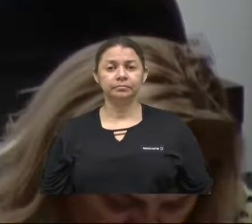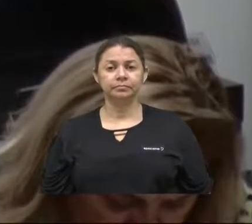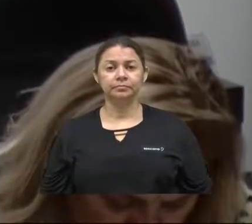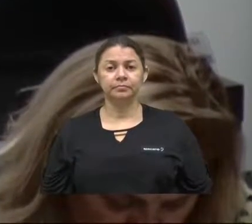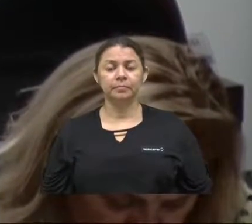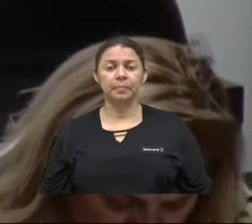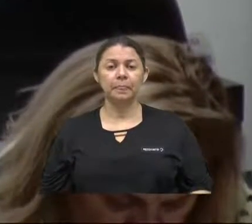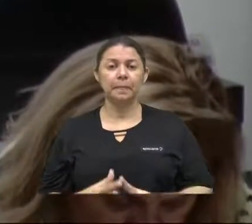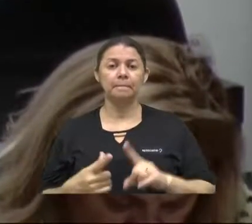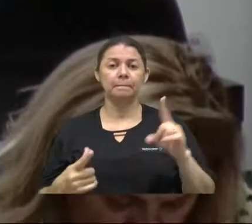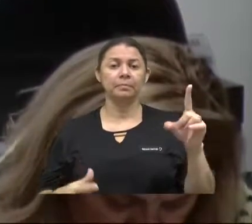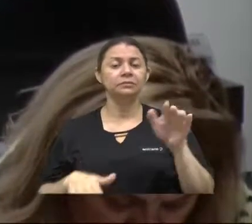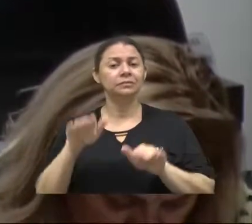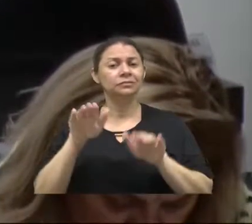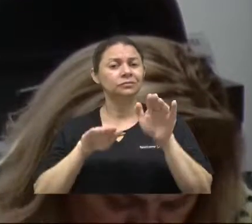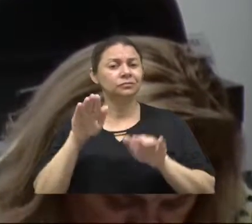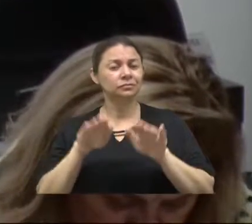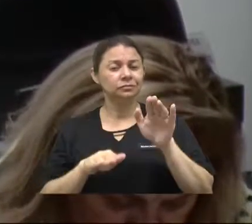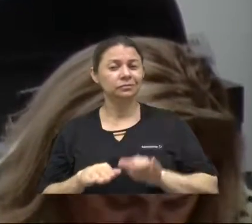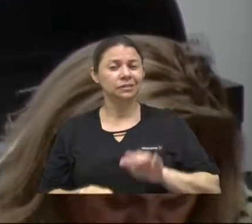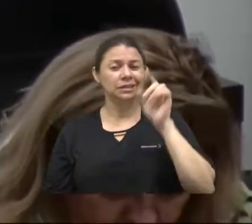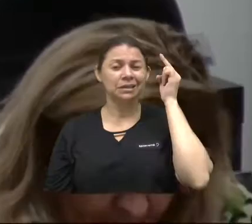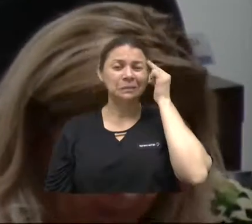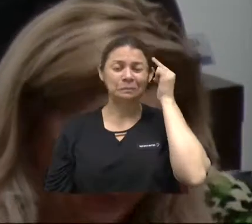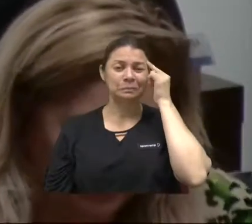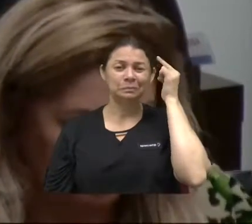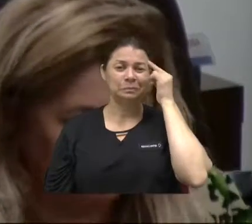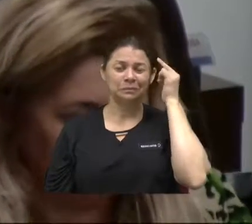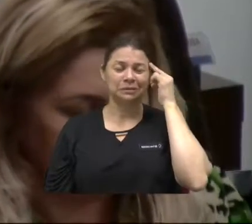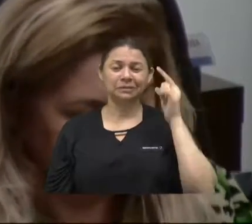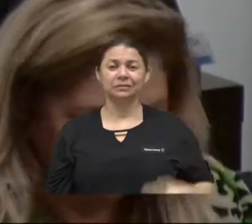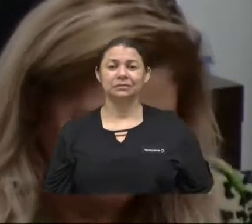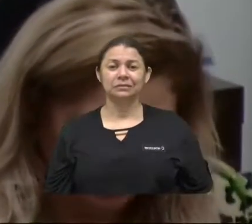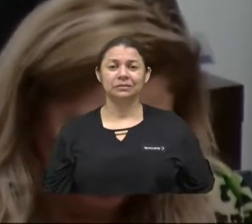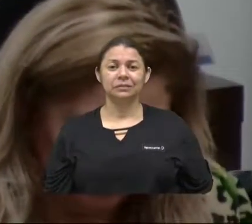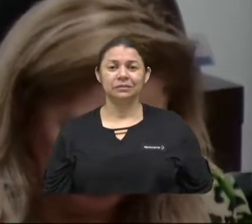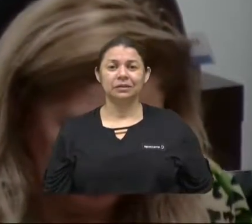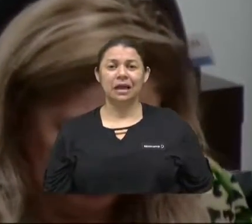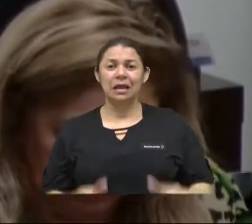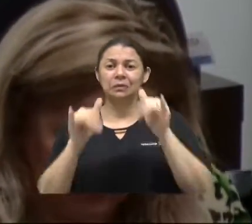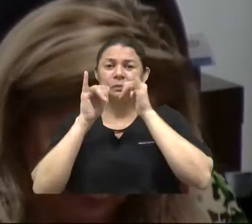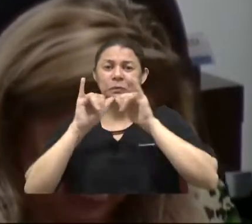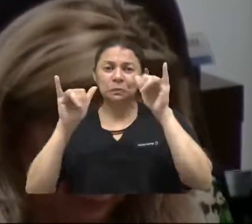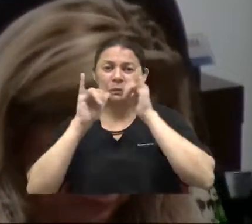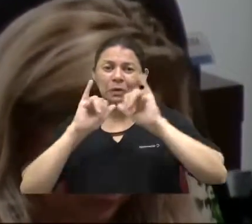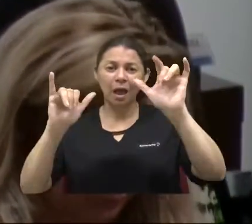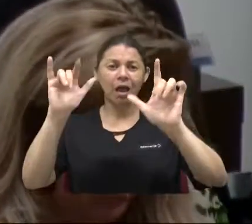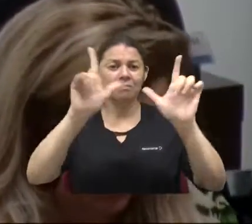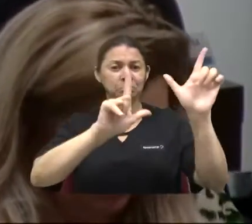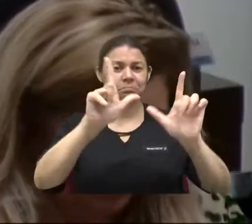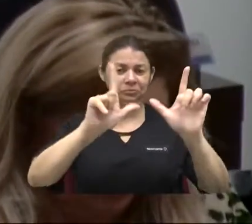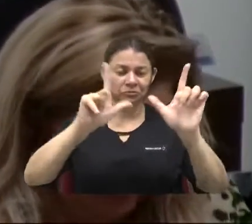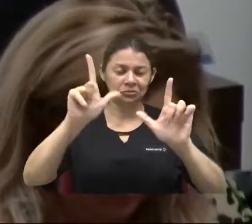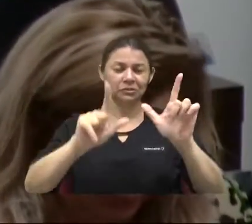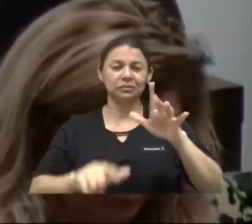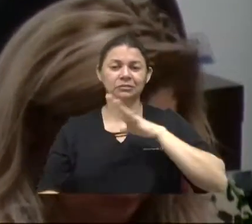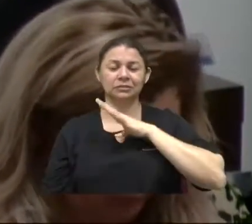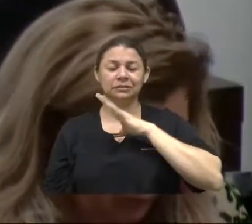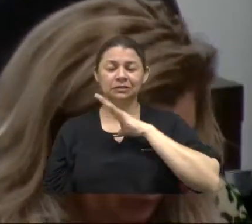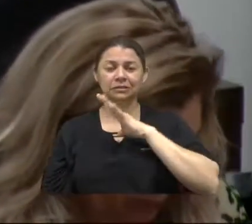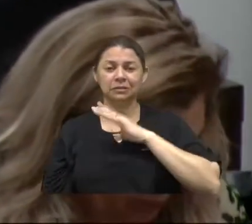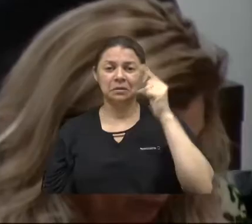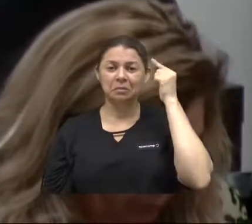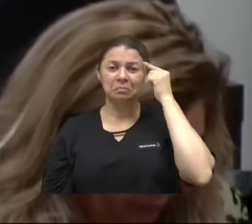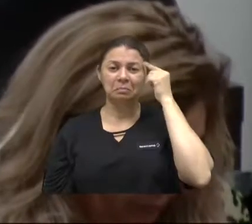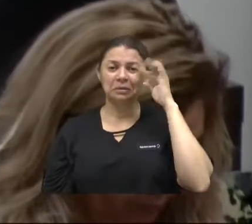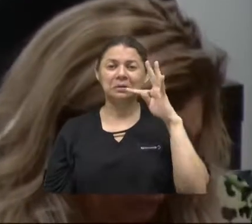ventilado, nesse plenário, é ventilado na imprensa, é ventilado pelos quatro cantos da cidade. Mas cada